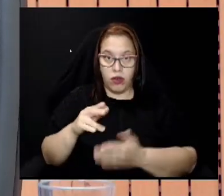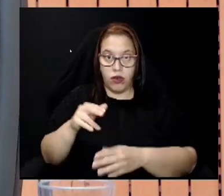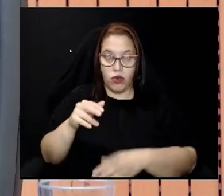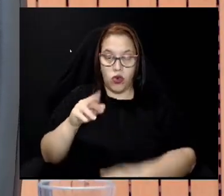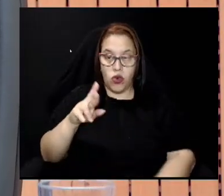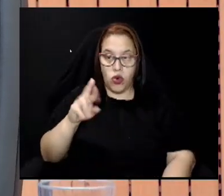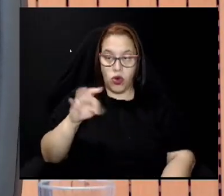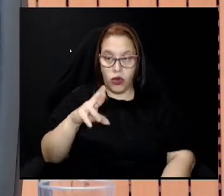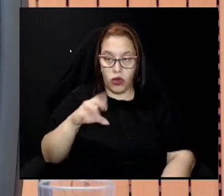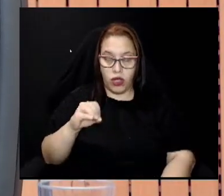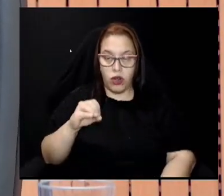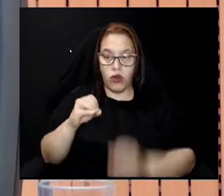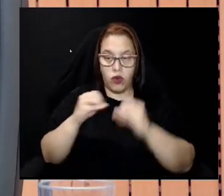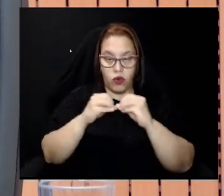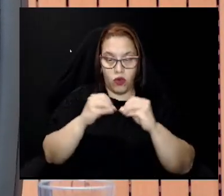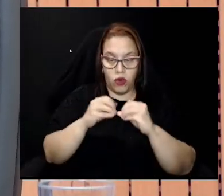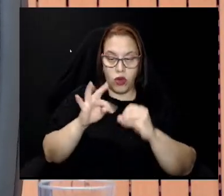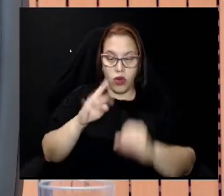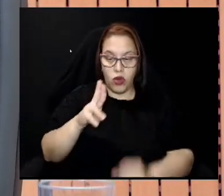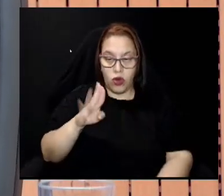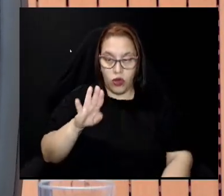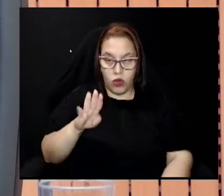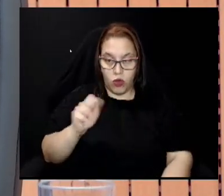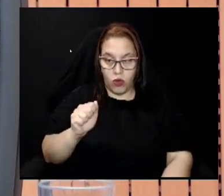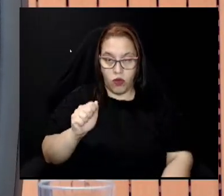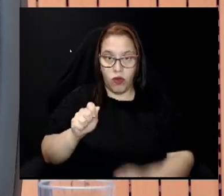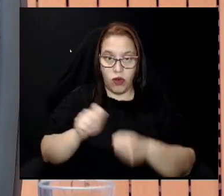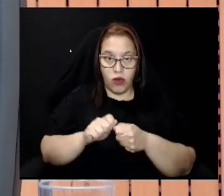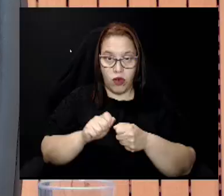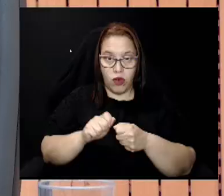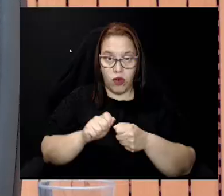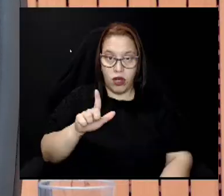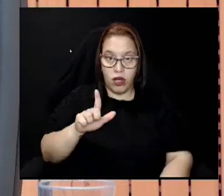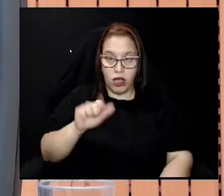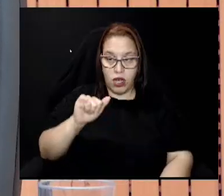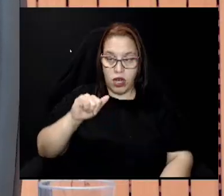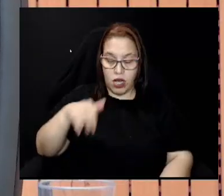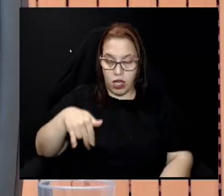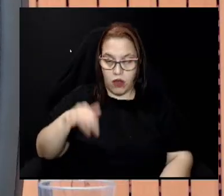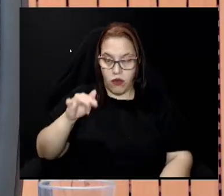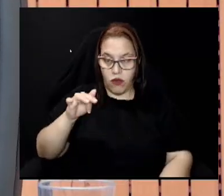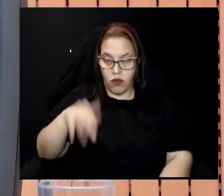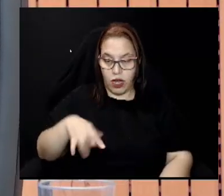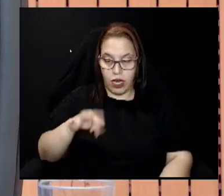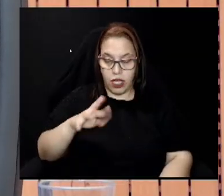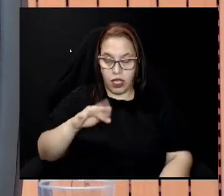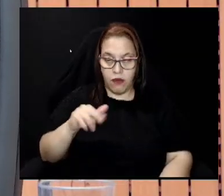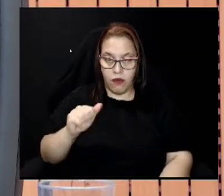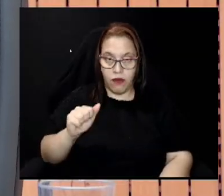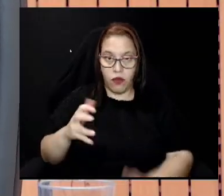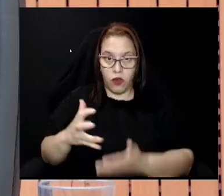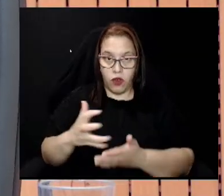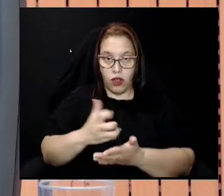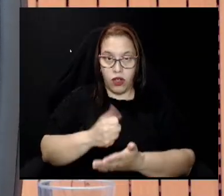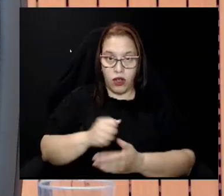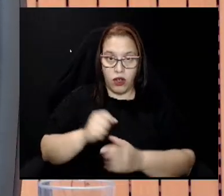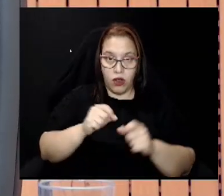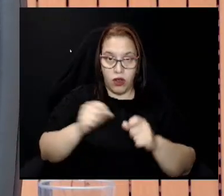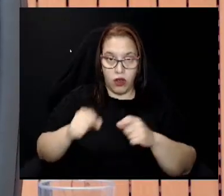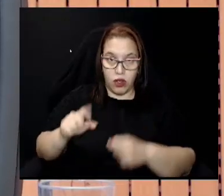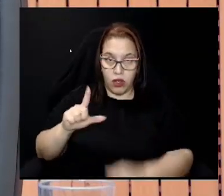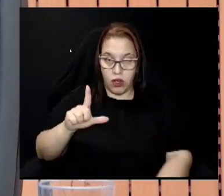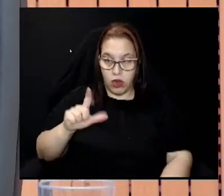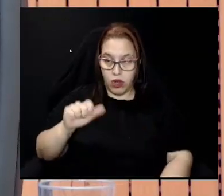ovários, tubas uterinas e fazer a linfadenectomia, que a gente chama paraórtica, que é tirar todos os pequenos linfonodos, as